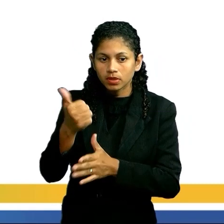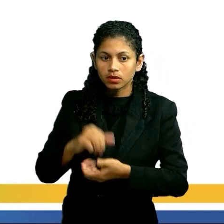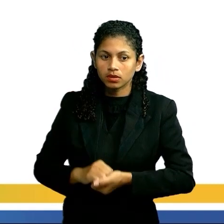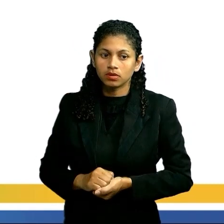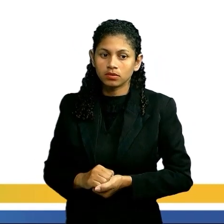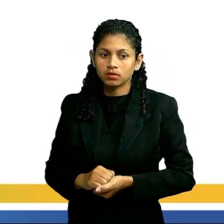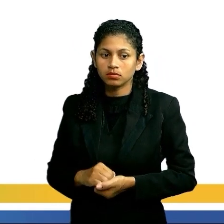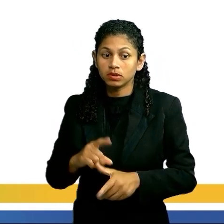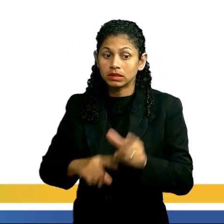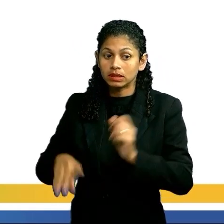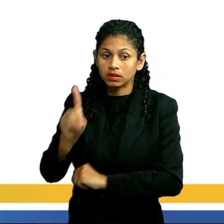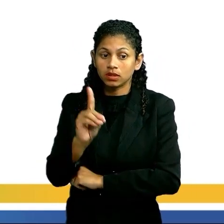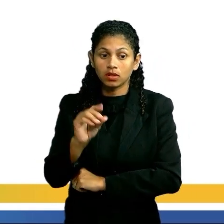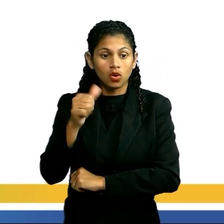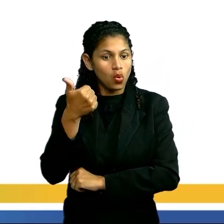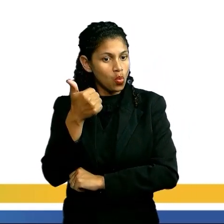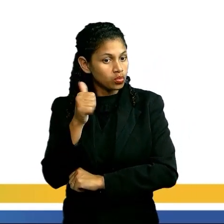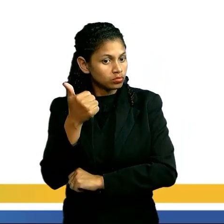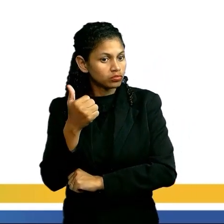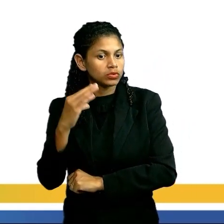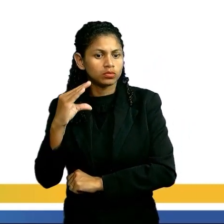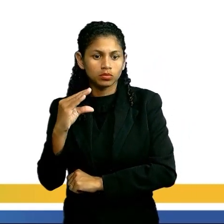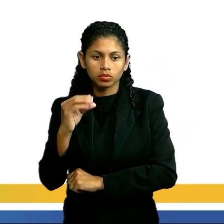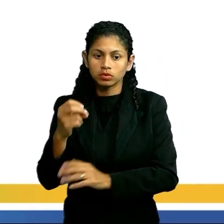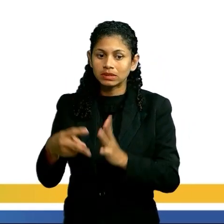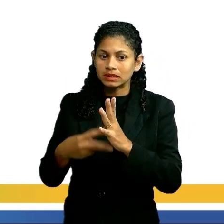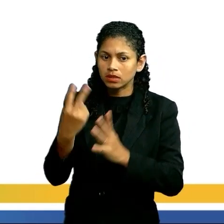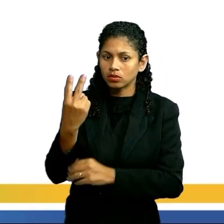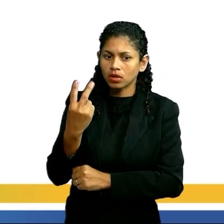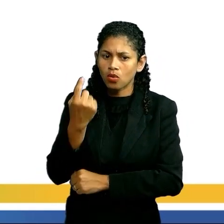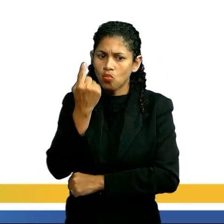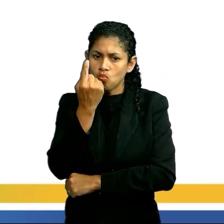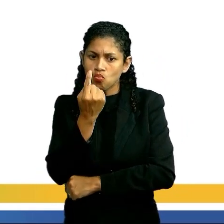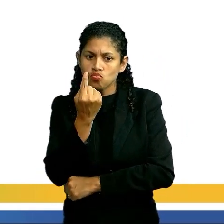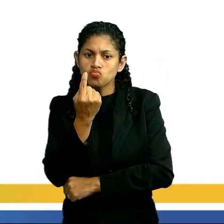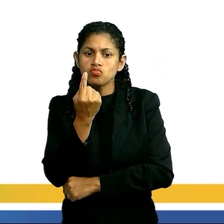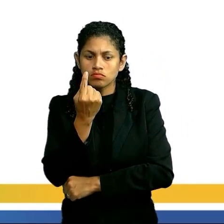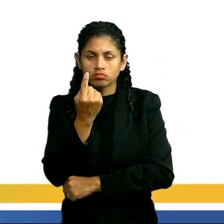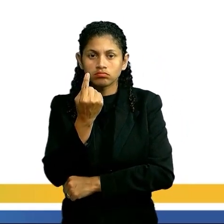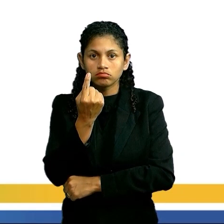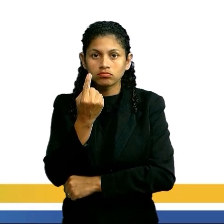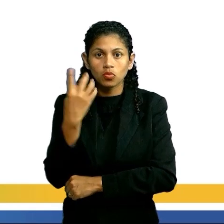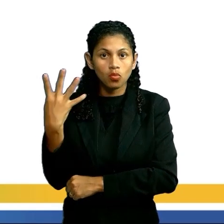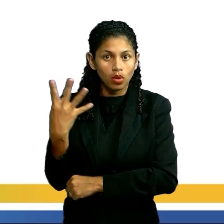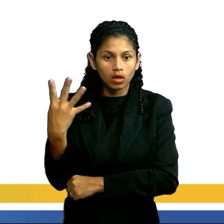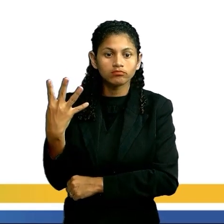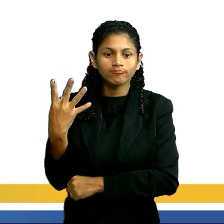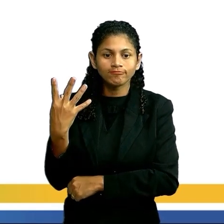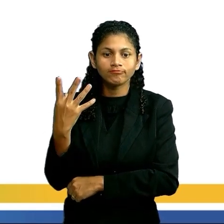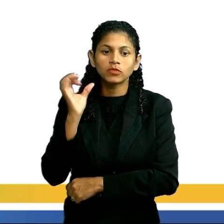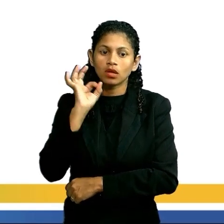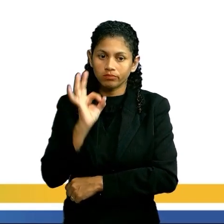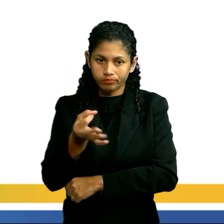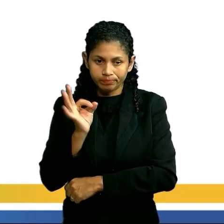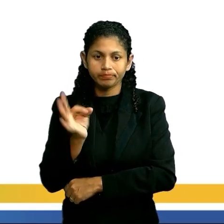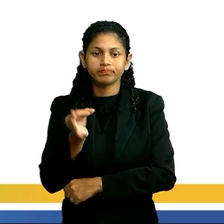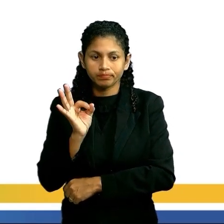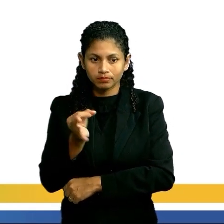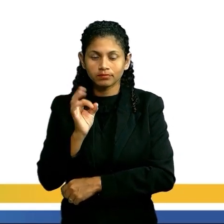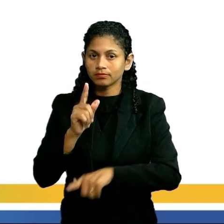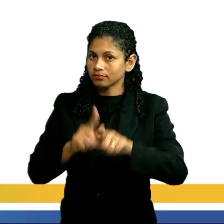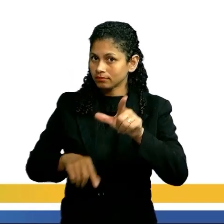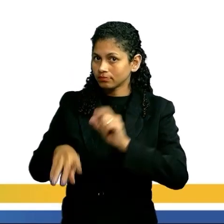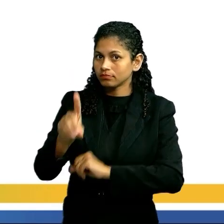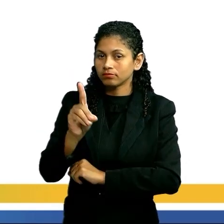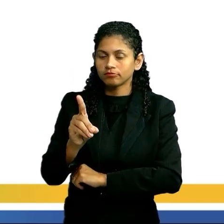carbonos secundário, opa, e 1 quaternário. Prontinho, nosso gabarito, alternativa D. Então, essa